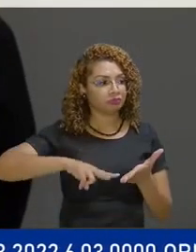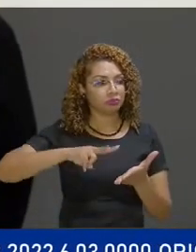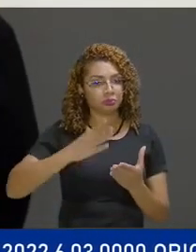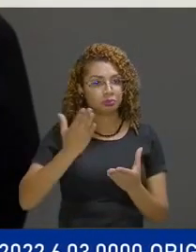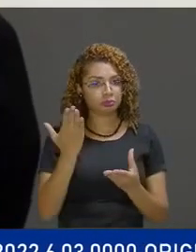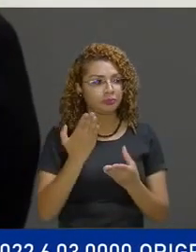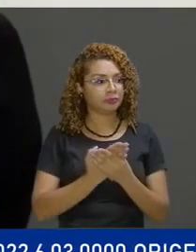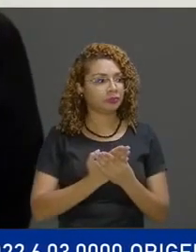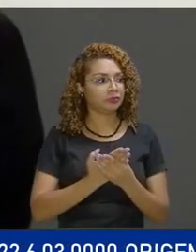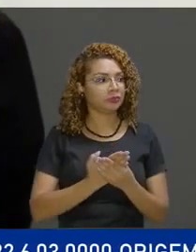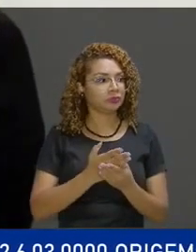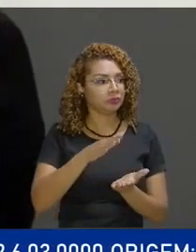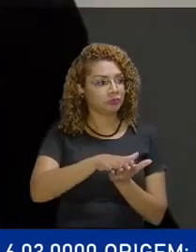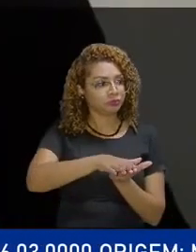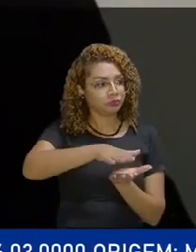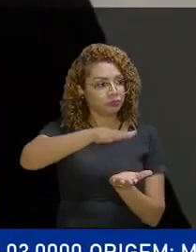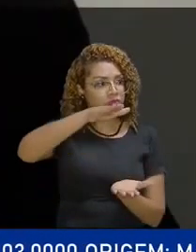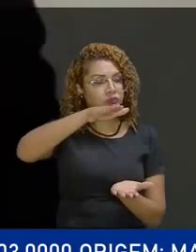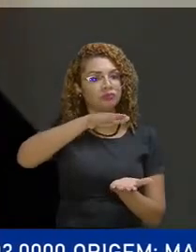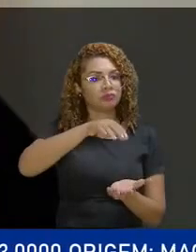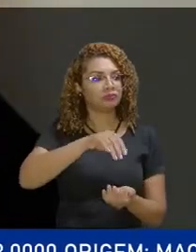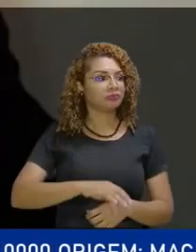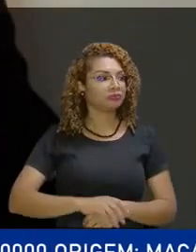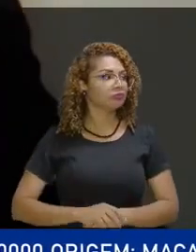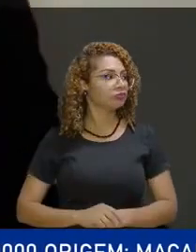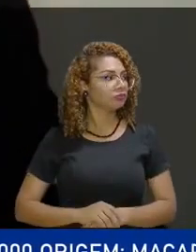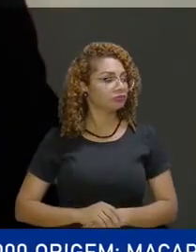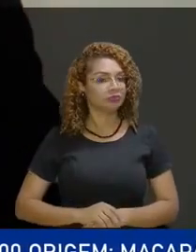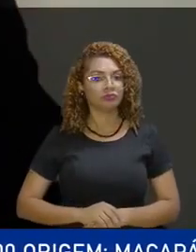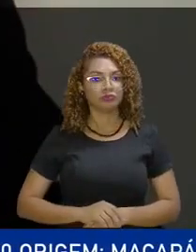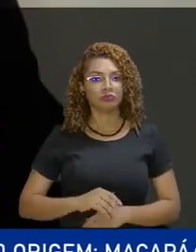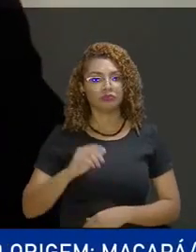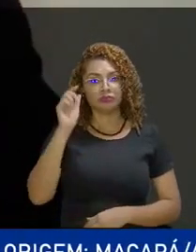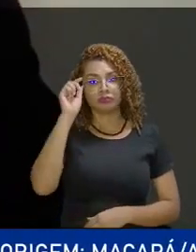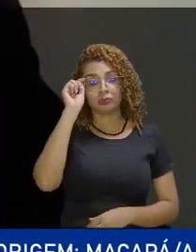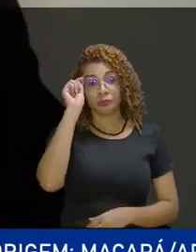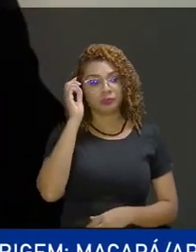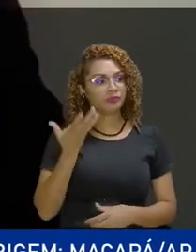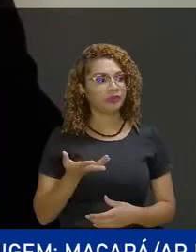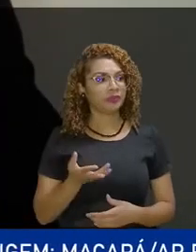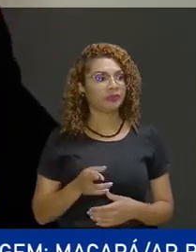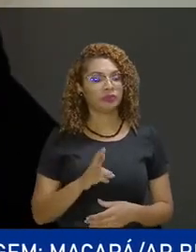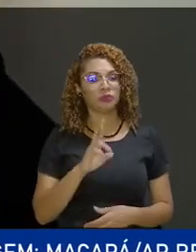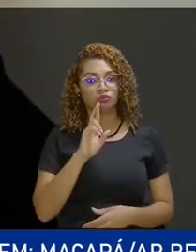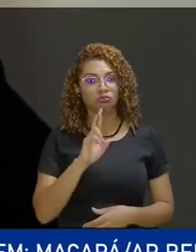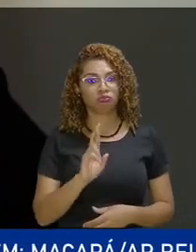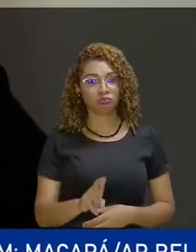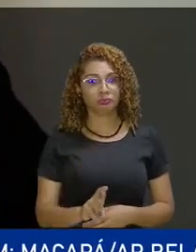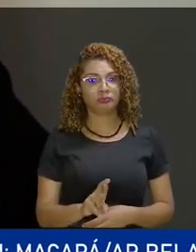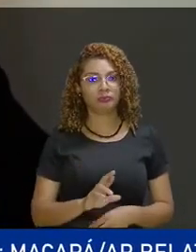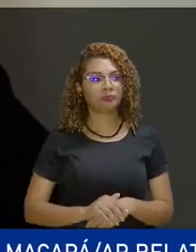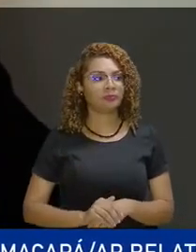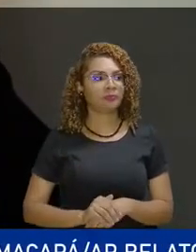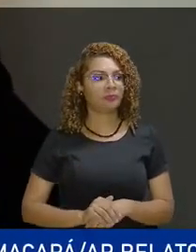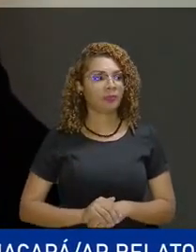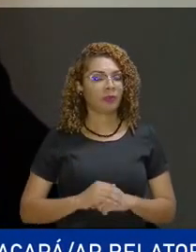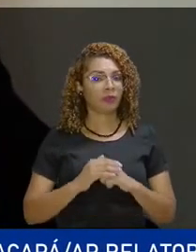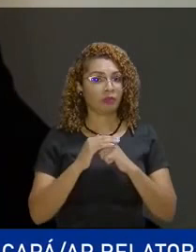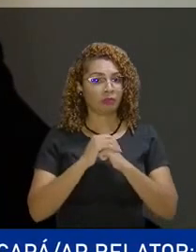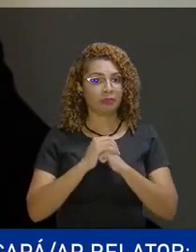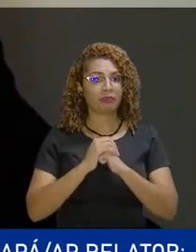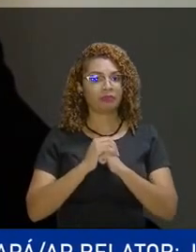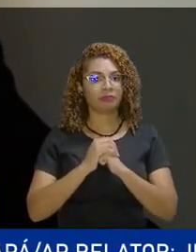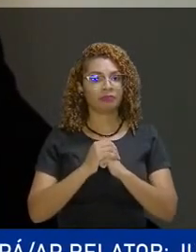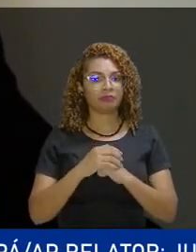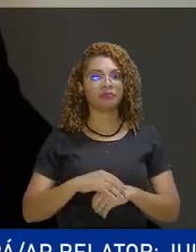Foco na juíza Paola Santos. Então, anuncio o resultado. O Tribunal Regional Foco no desembargador João